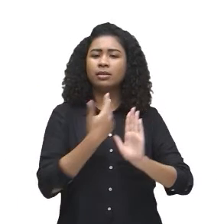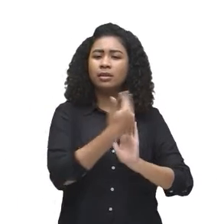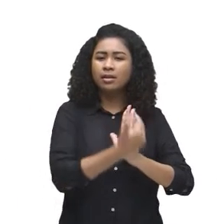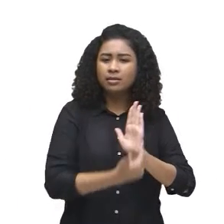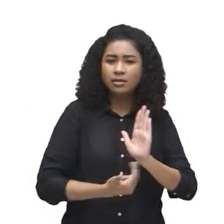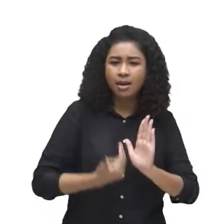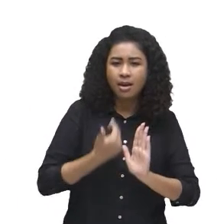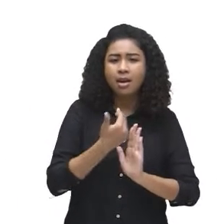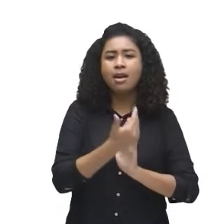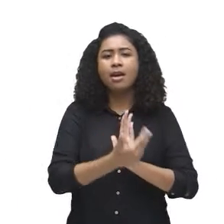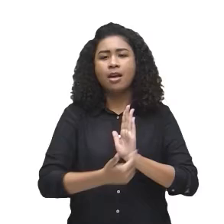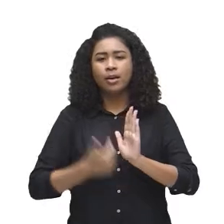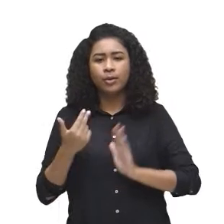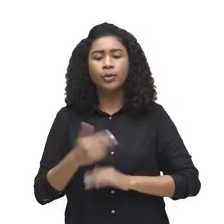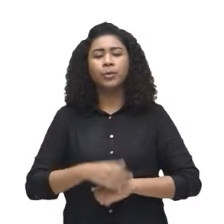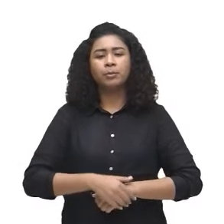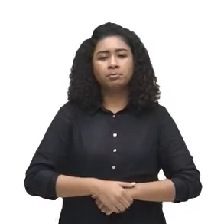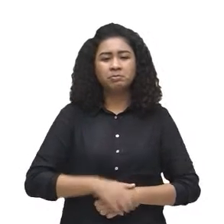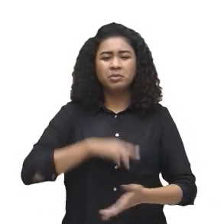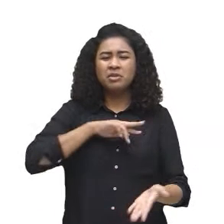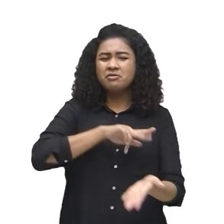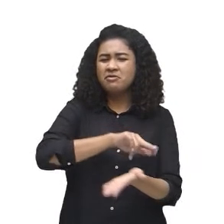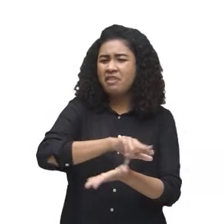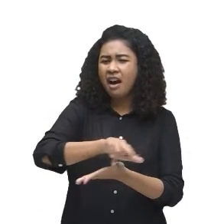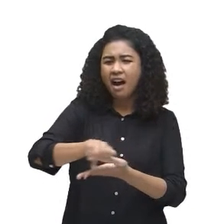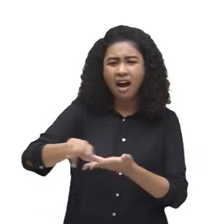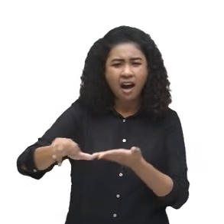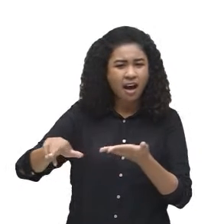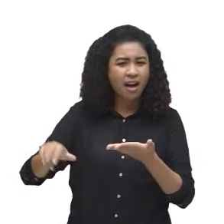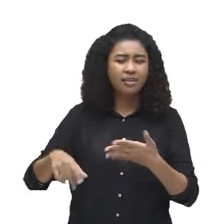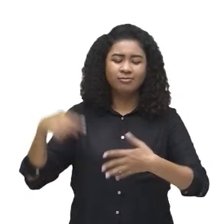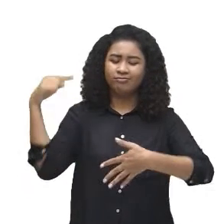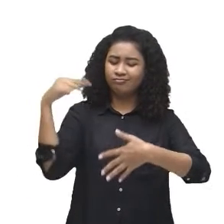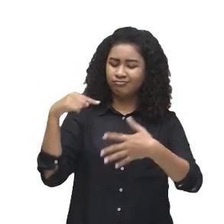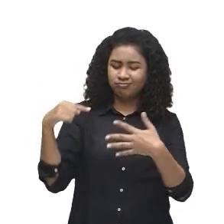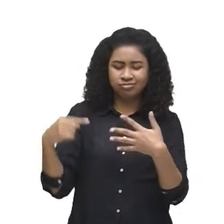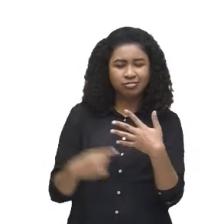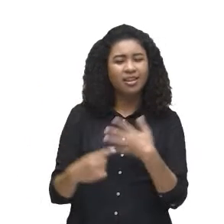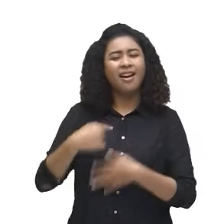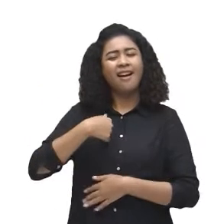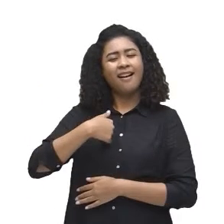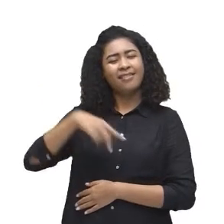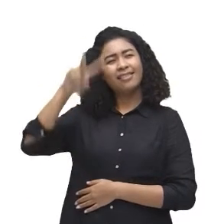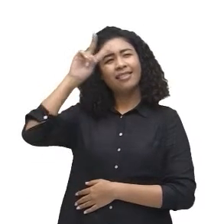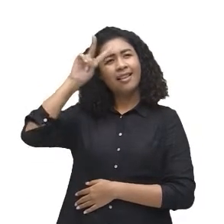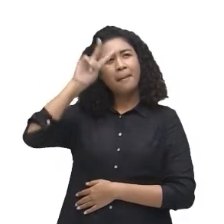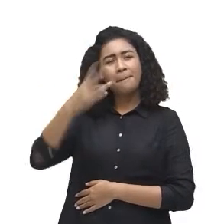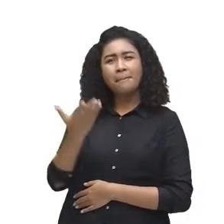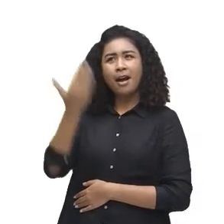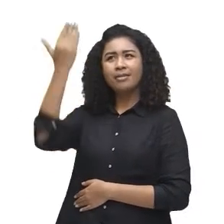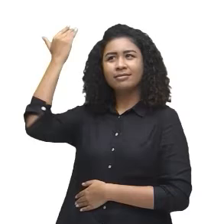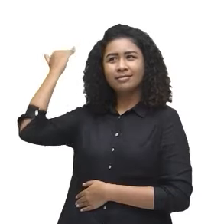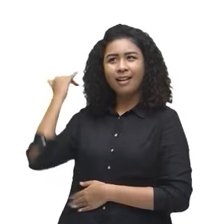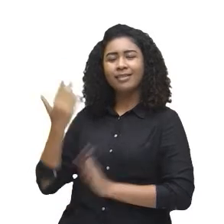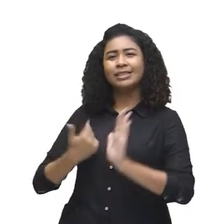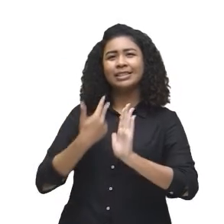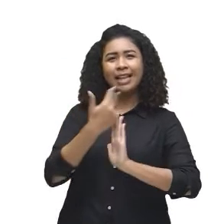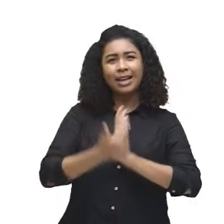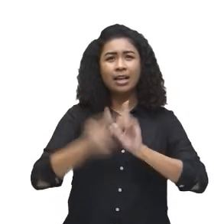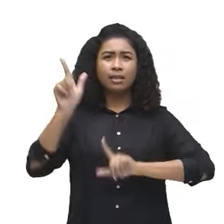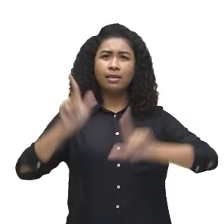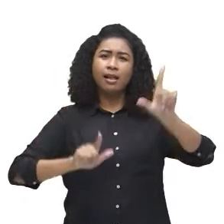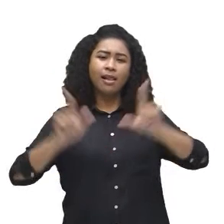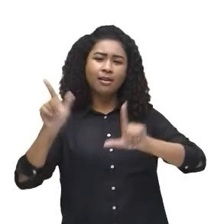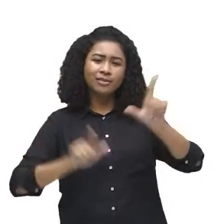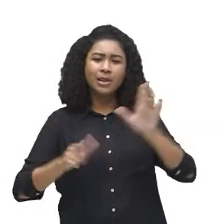Naruto, Jaspion, entre outros exemplares, Lembram muito desses desenhos que mostravam um pouco de